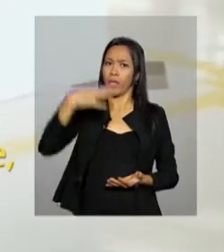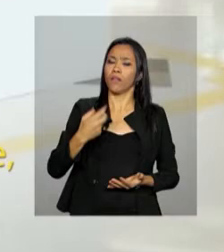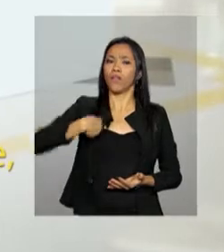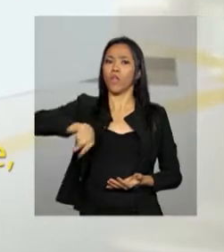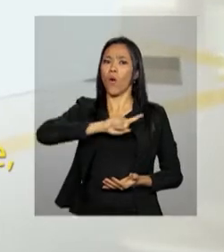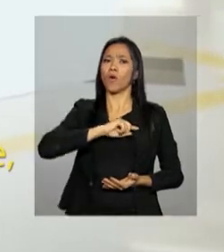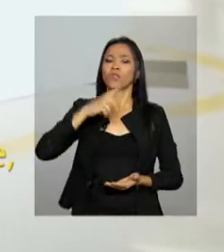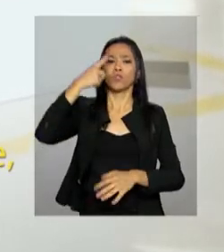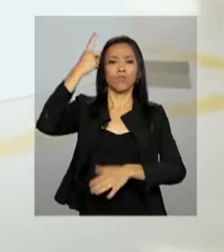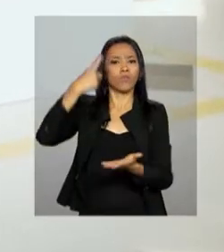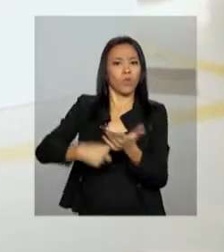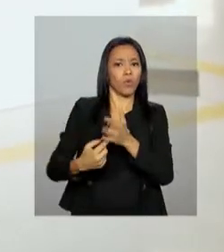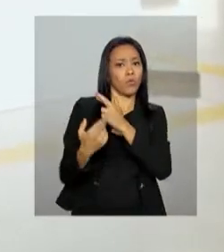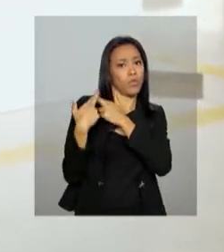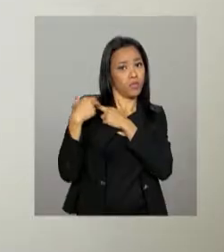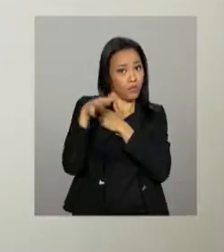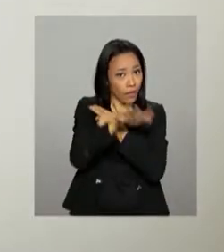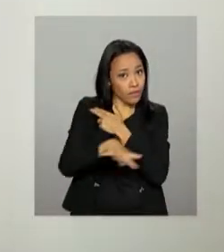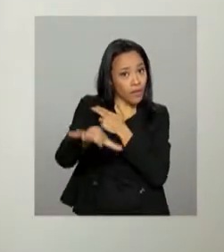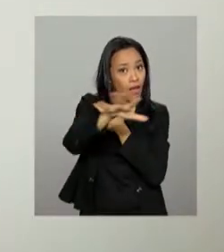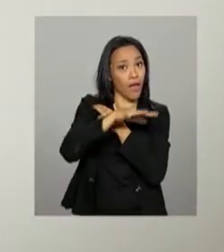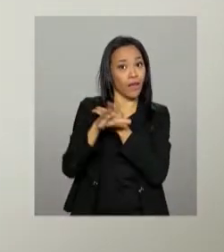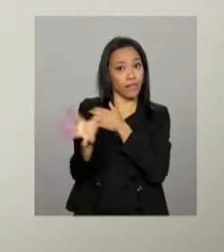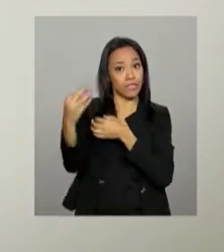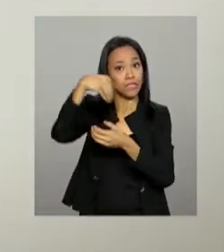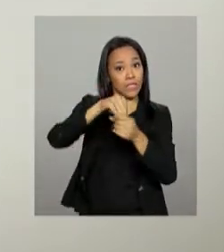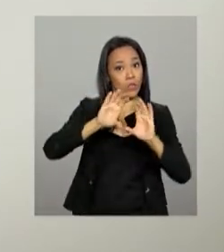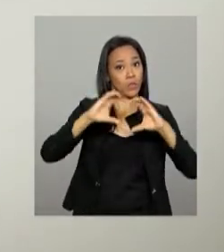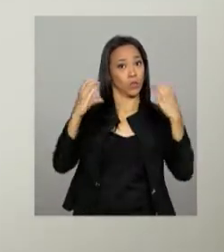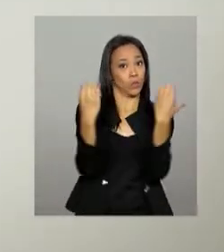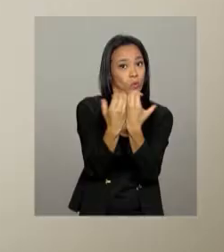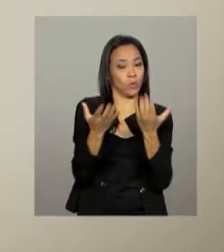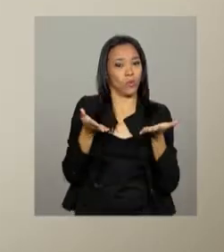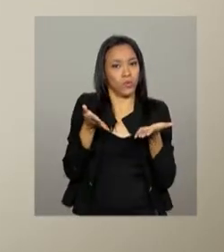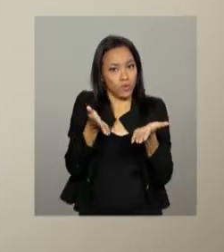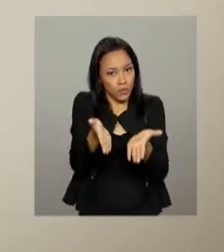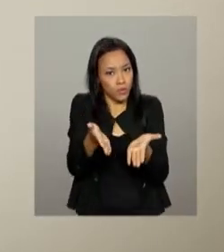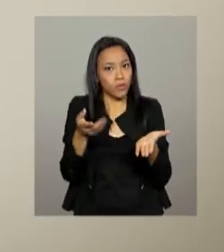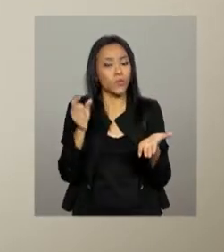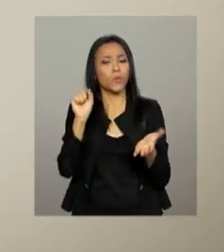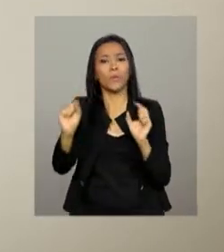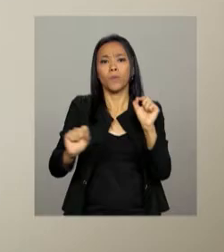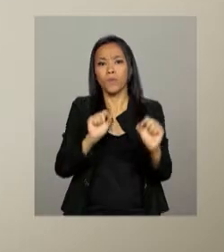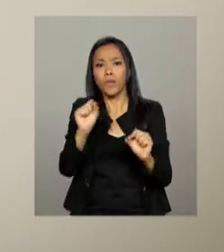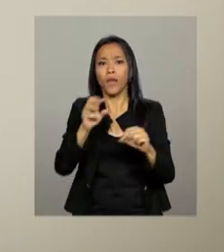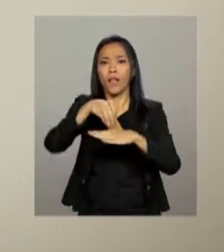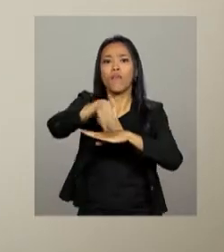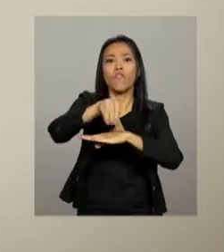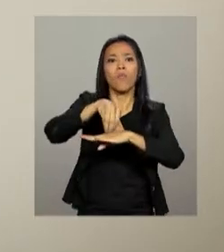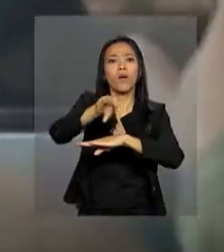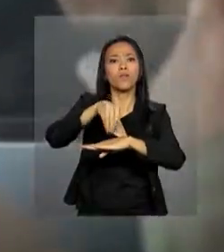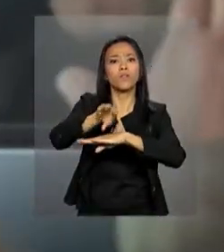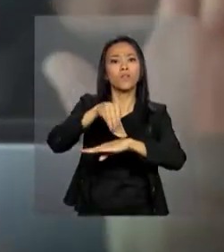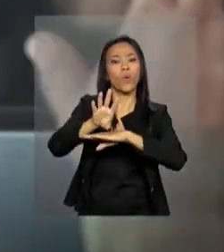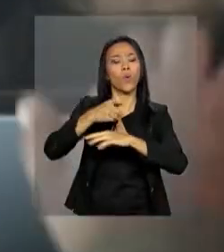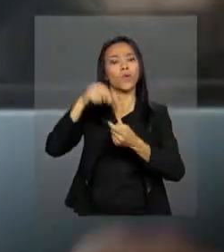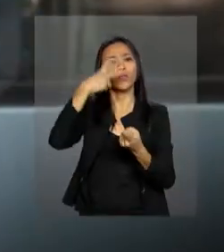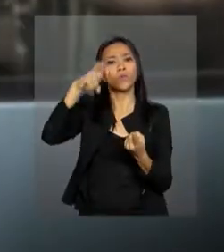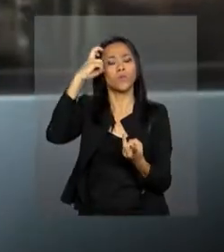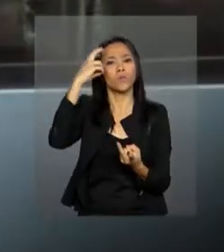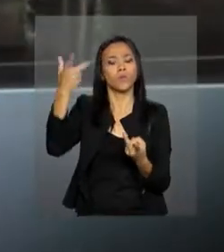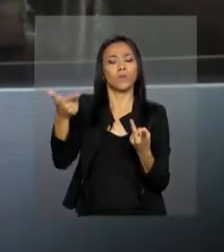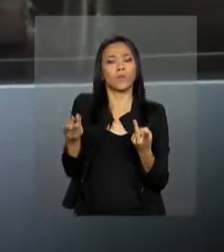enquanto empreendimento nesta comunidade, inserido nessa comunidade, é trazer informação, cultura